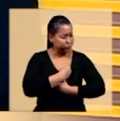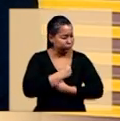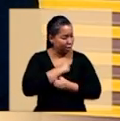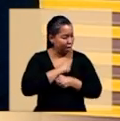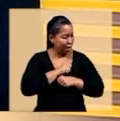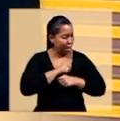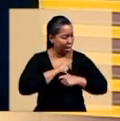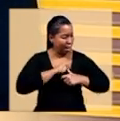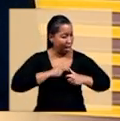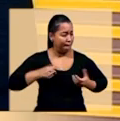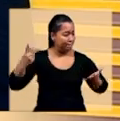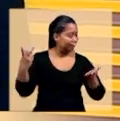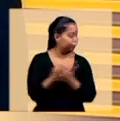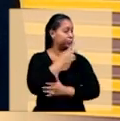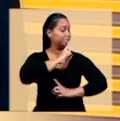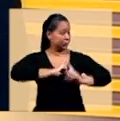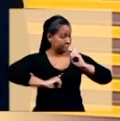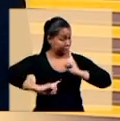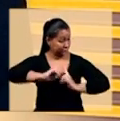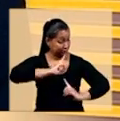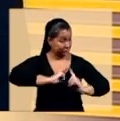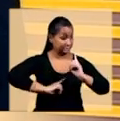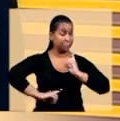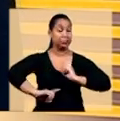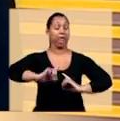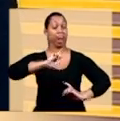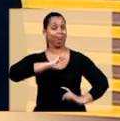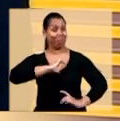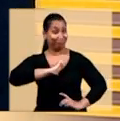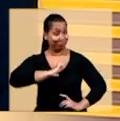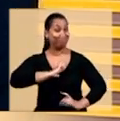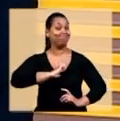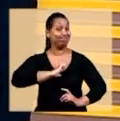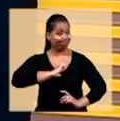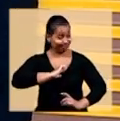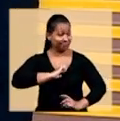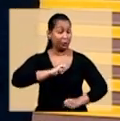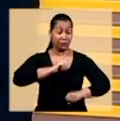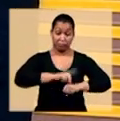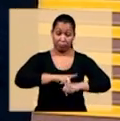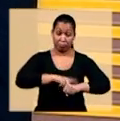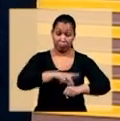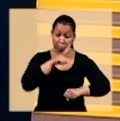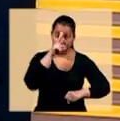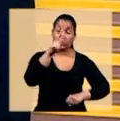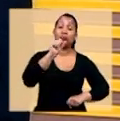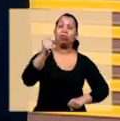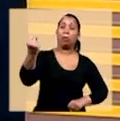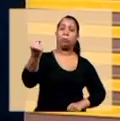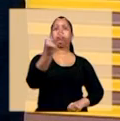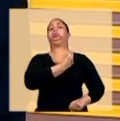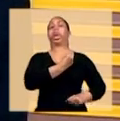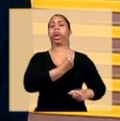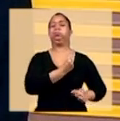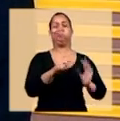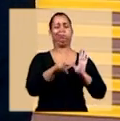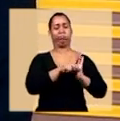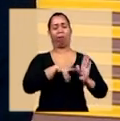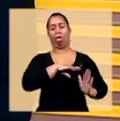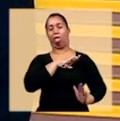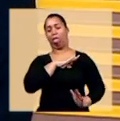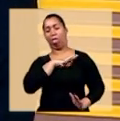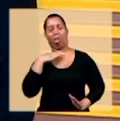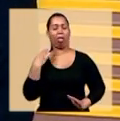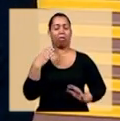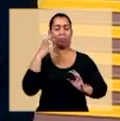aumenta muito. Pode vir a depressão, que aumenta muito. Sim. A depressão, podendo vir até, no momento maior, um suicídio. Né?